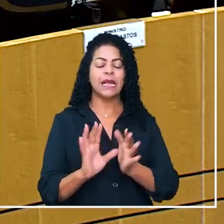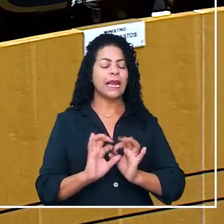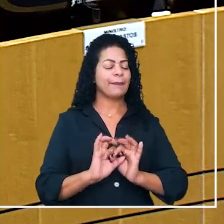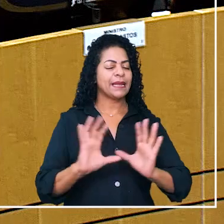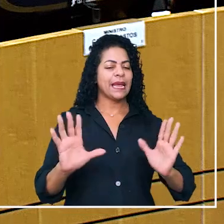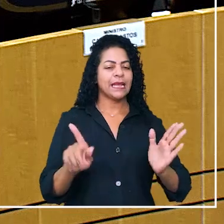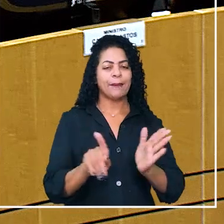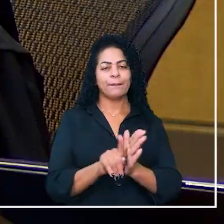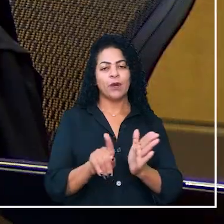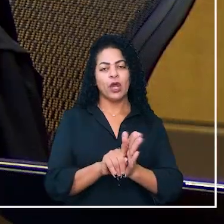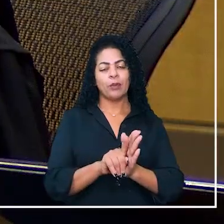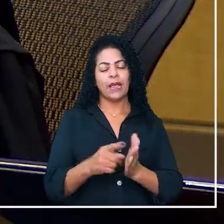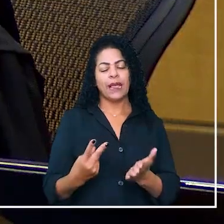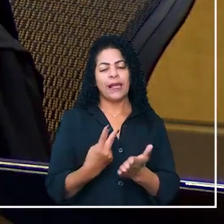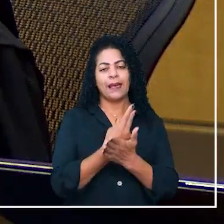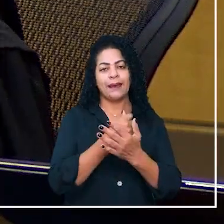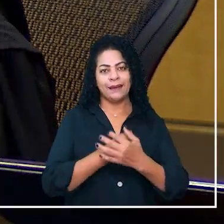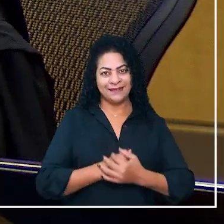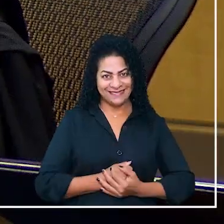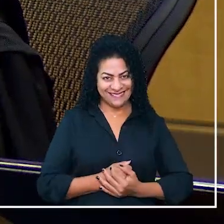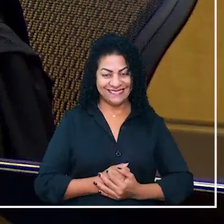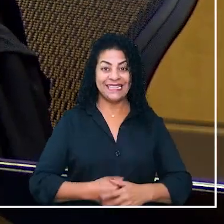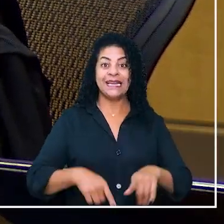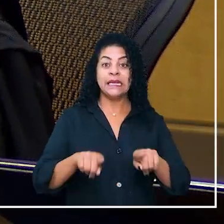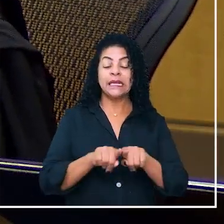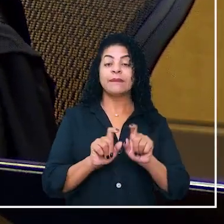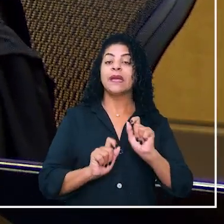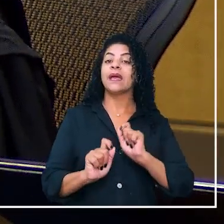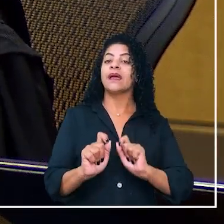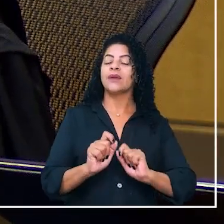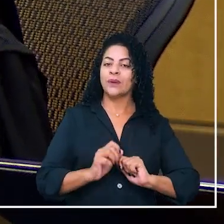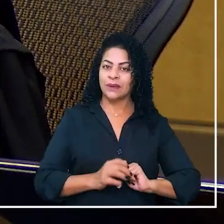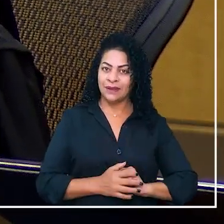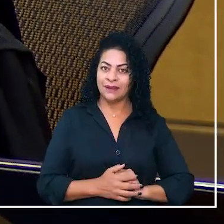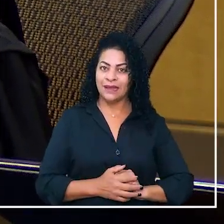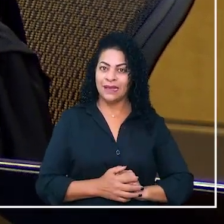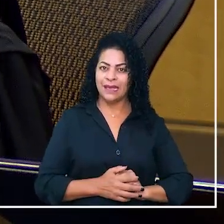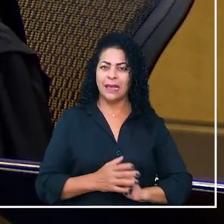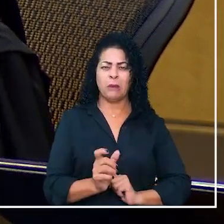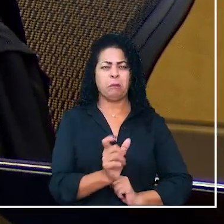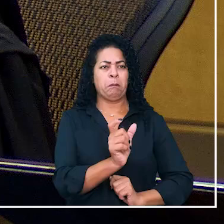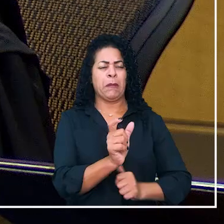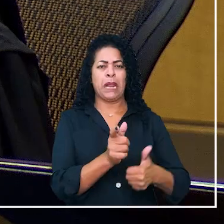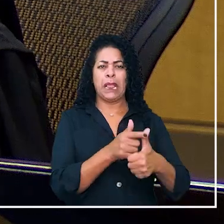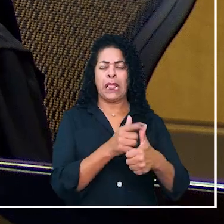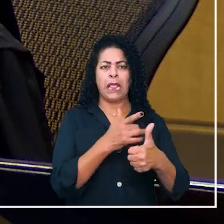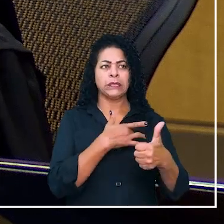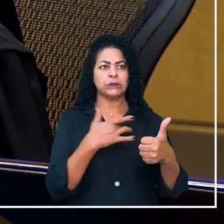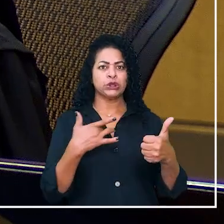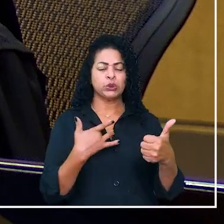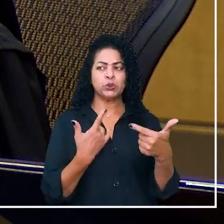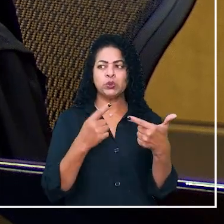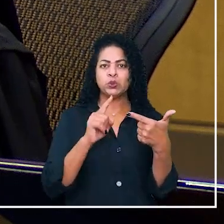de associação. Essa outra distinção em relação a plano de